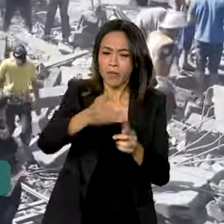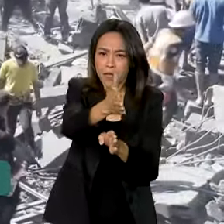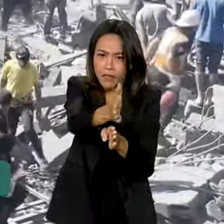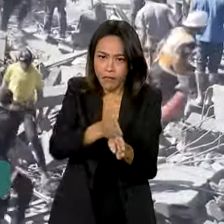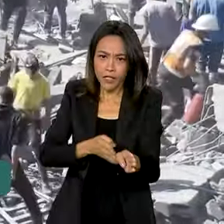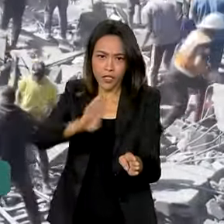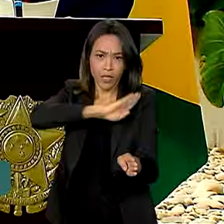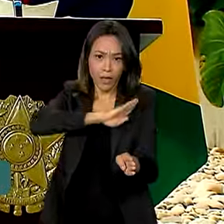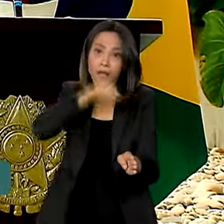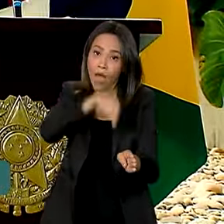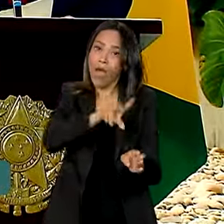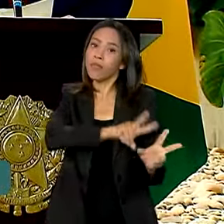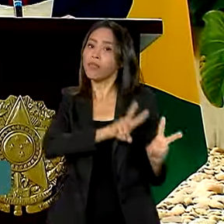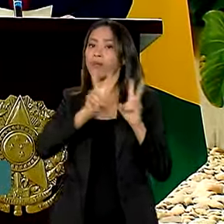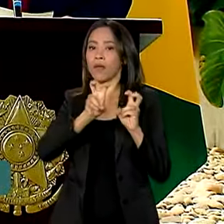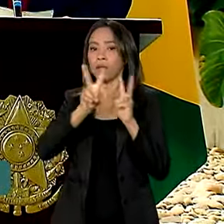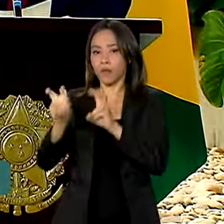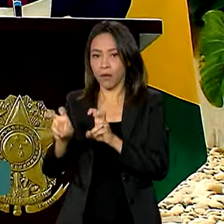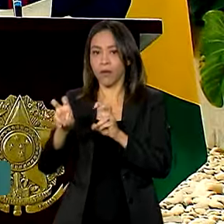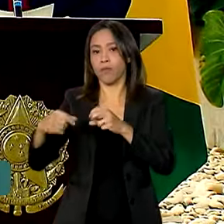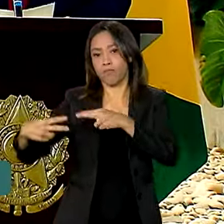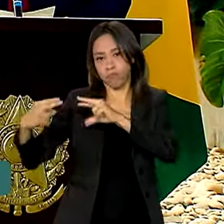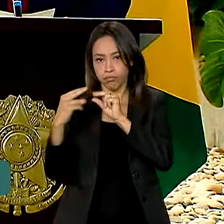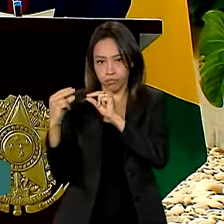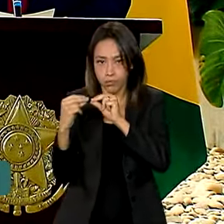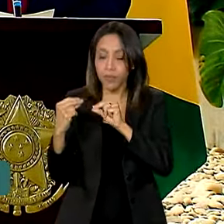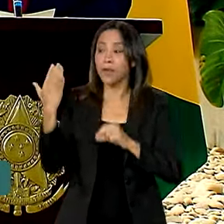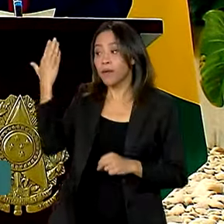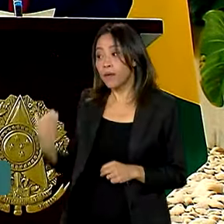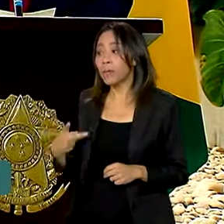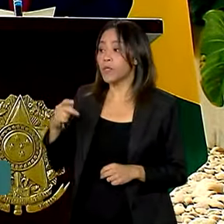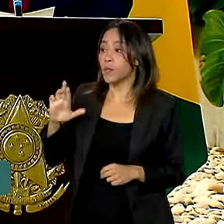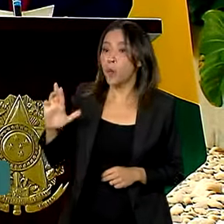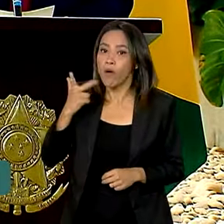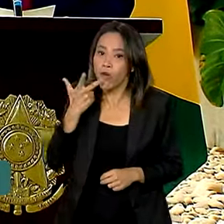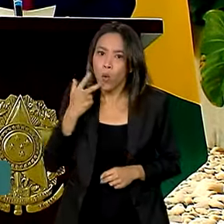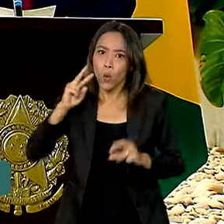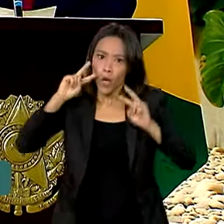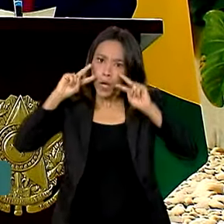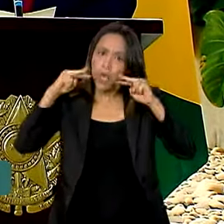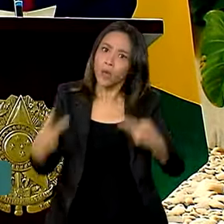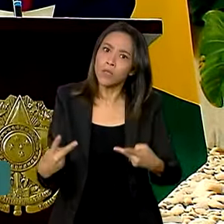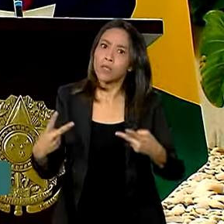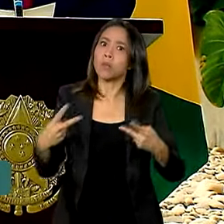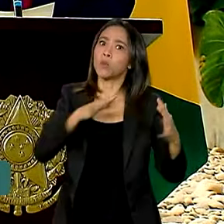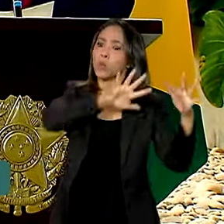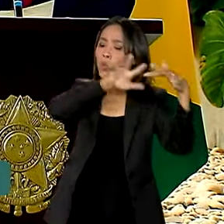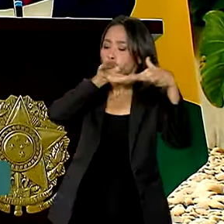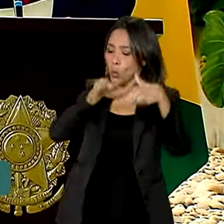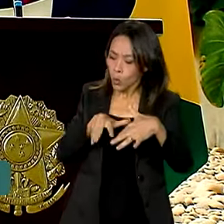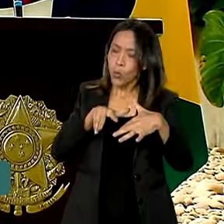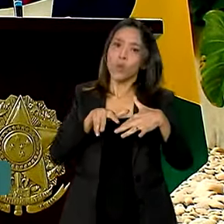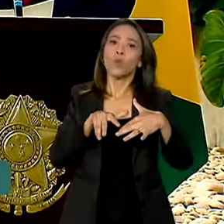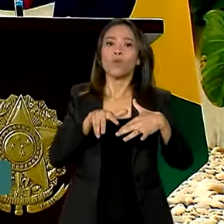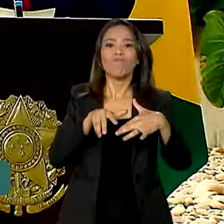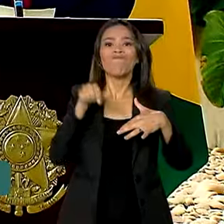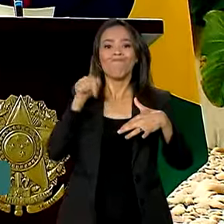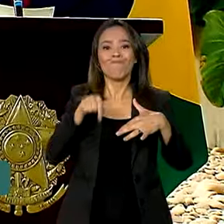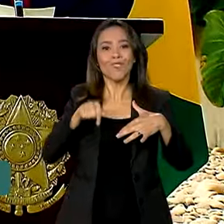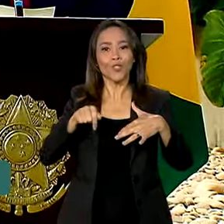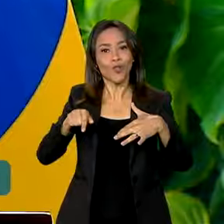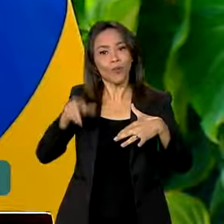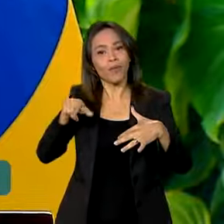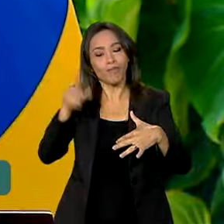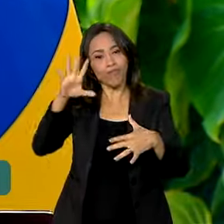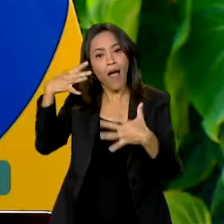estiveram na pauta. Lula falou sobre a importância do reconhecimento internacional do Estado da